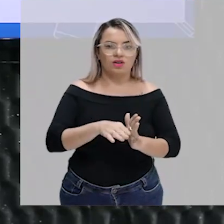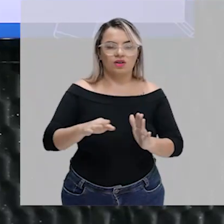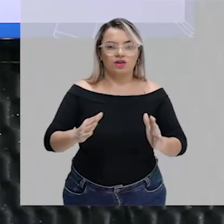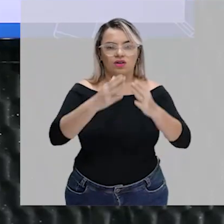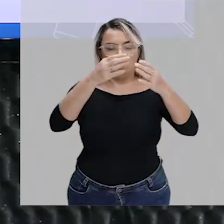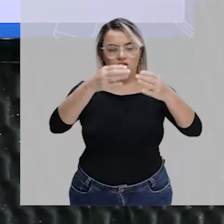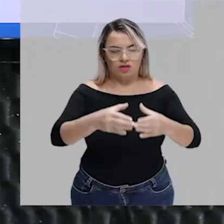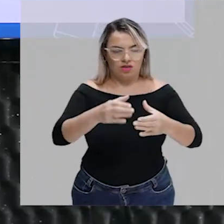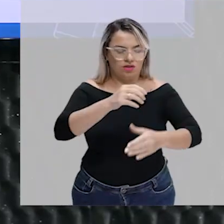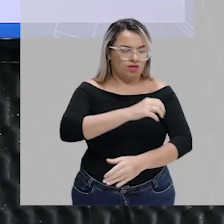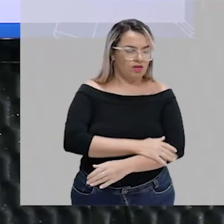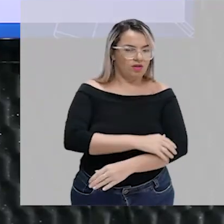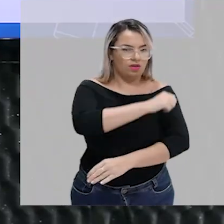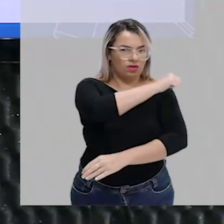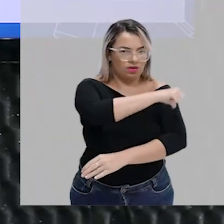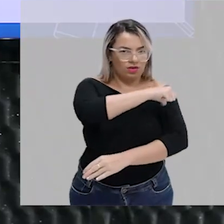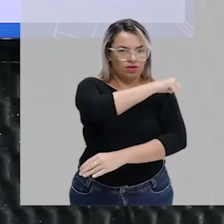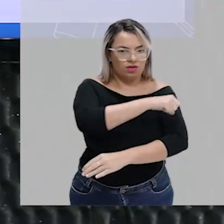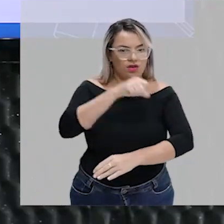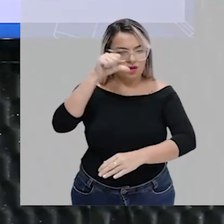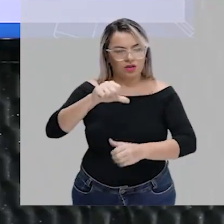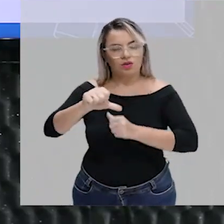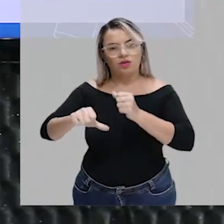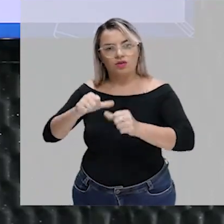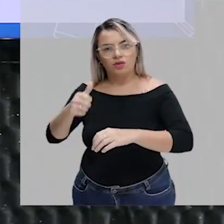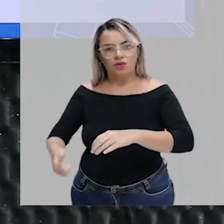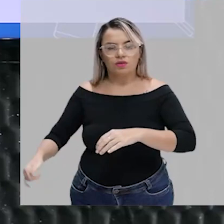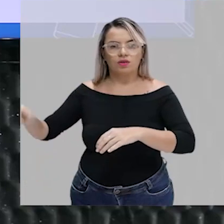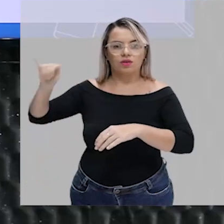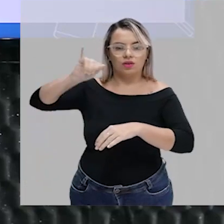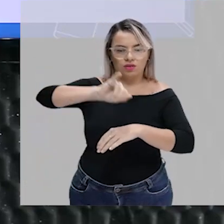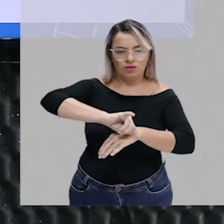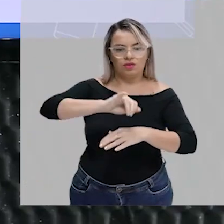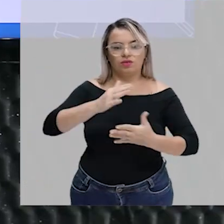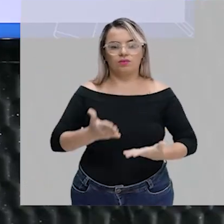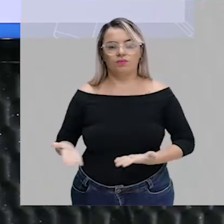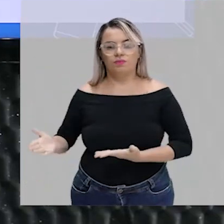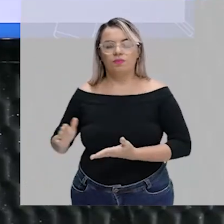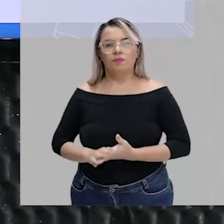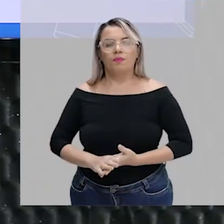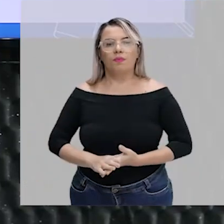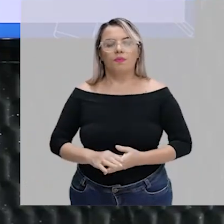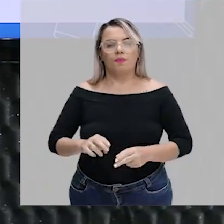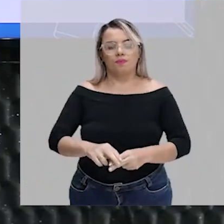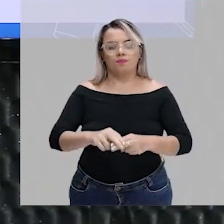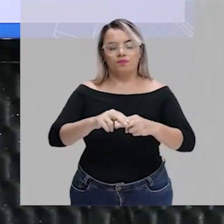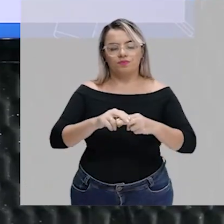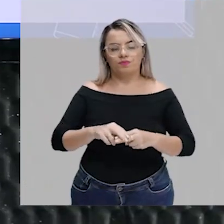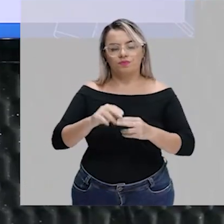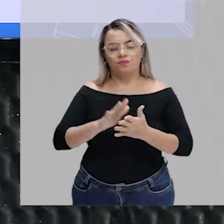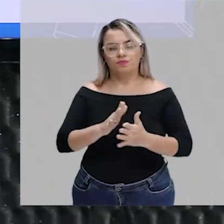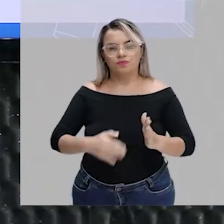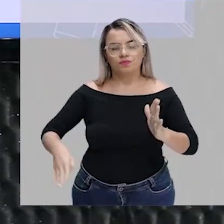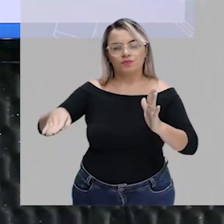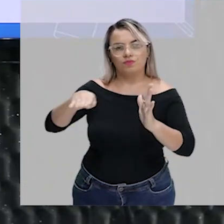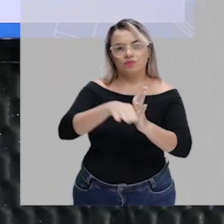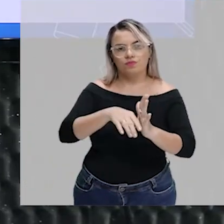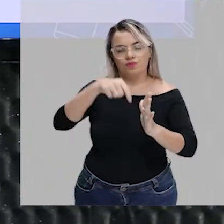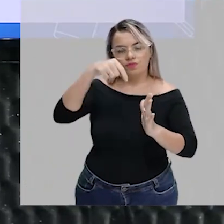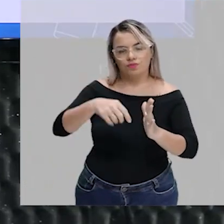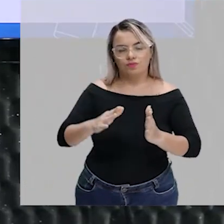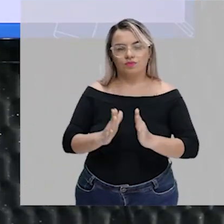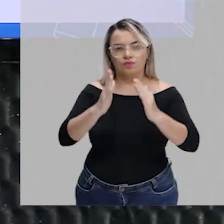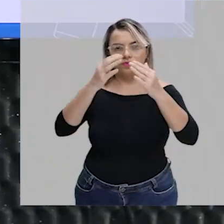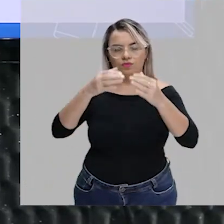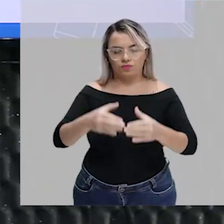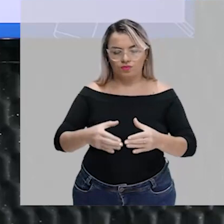Janeiro. Mudou de capital de Salvador para o Rio por esse motivo. E a vinda da família real e o estabelecimento da corte no Rio